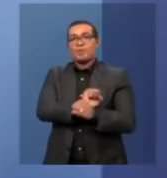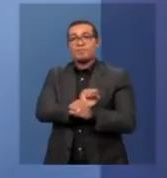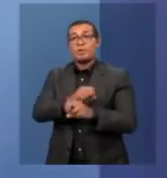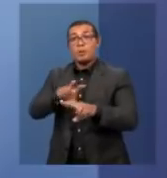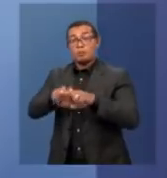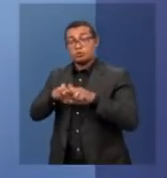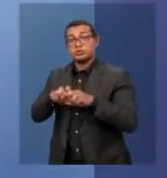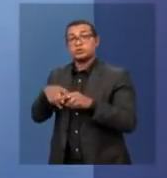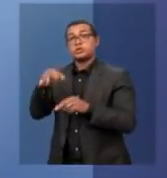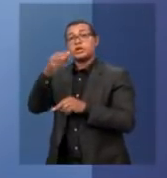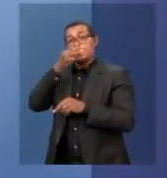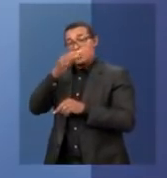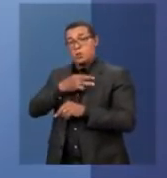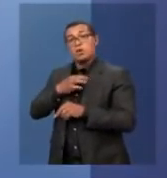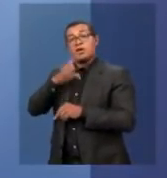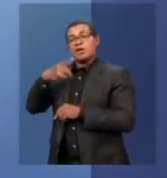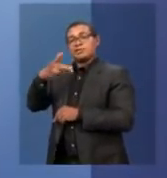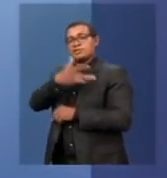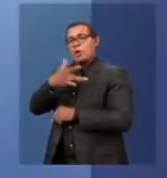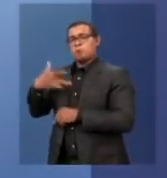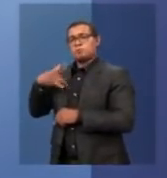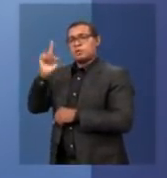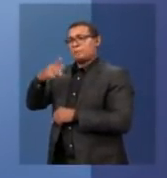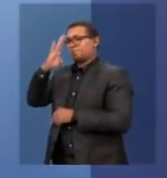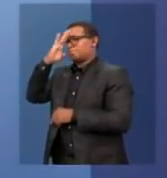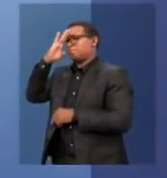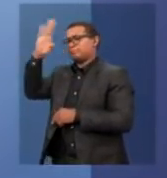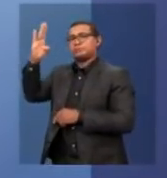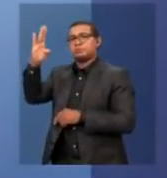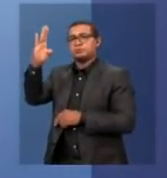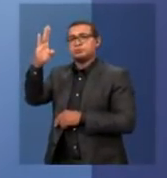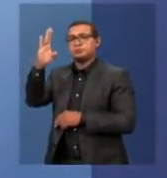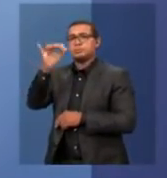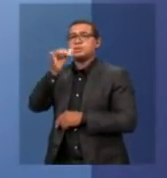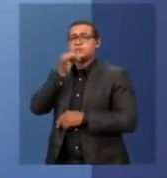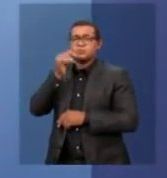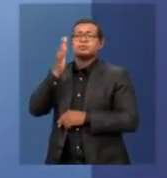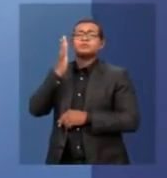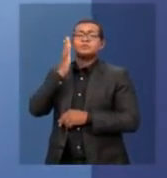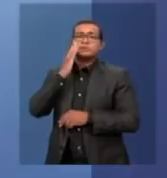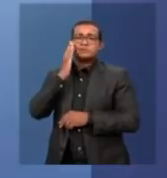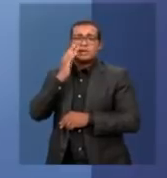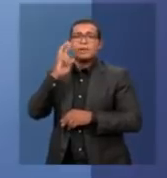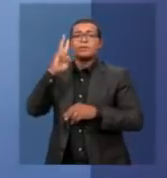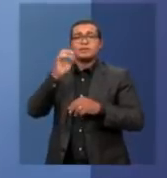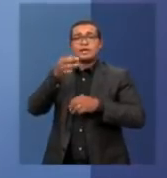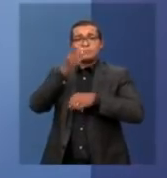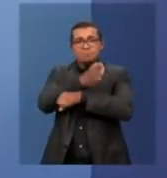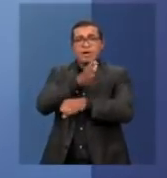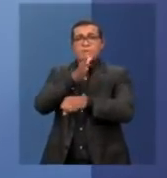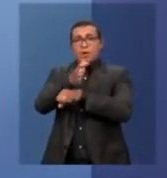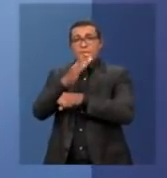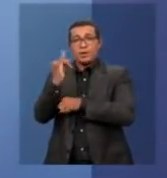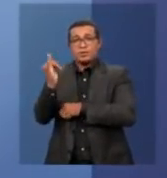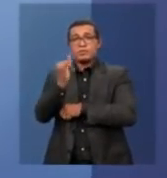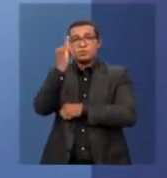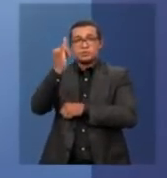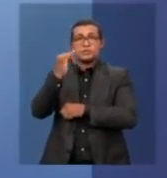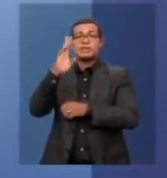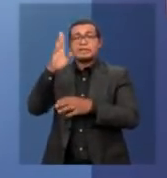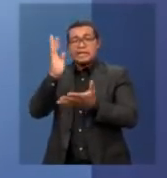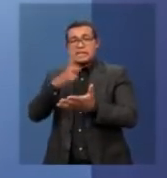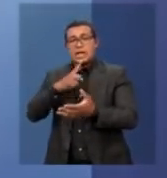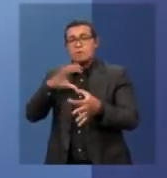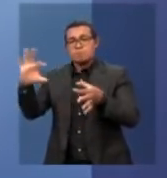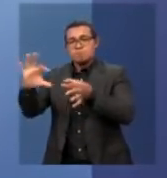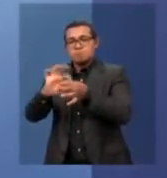absoluta nós vamos cuidar da mobilidade acho que está certo dizer que estas obras todas estão interligadas elas